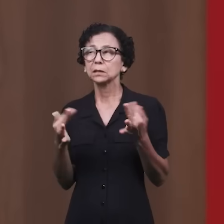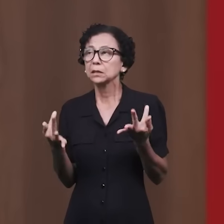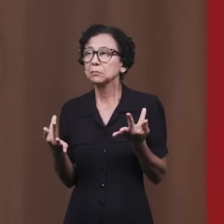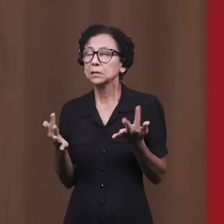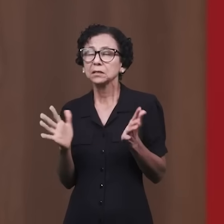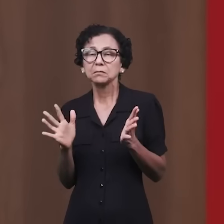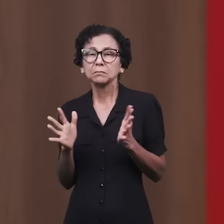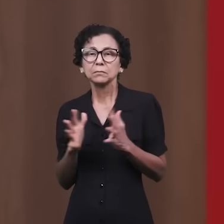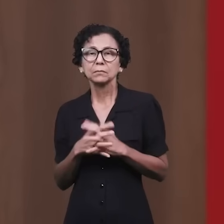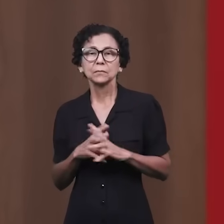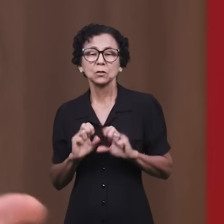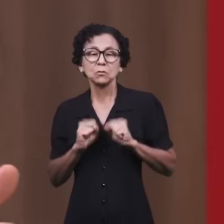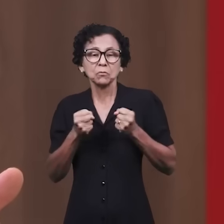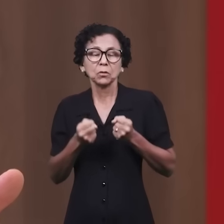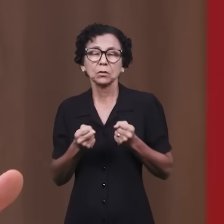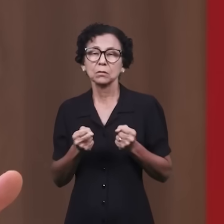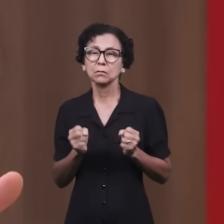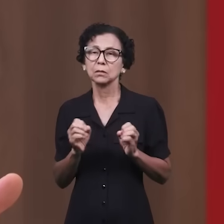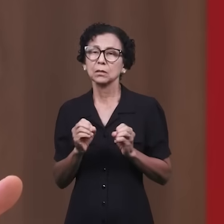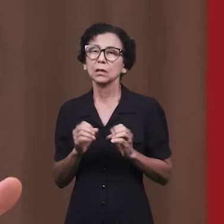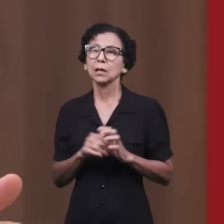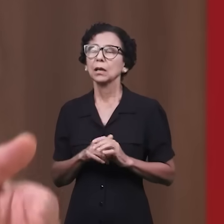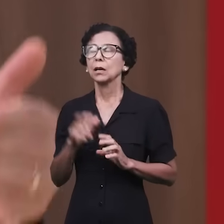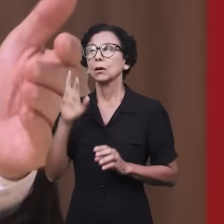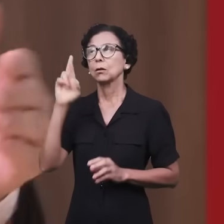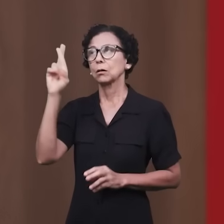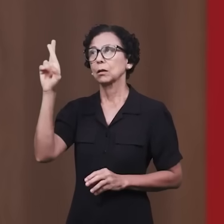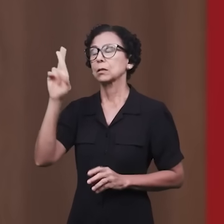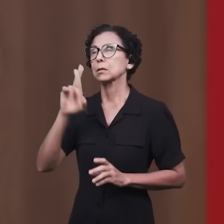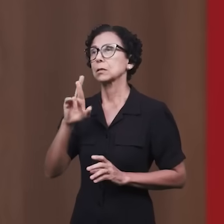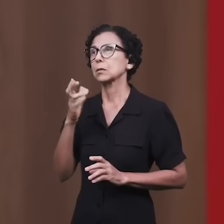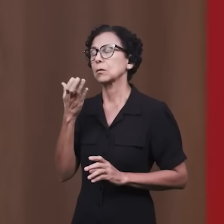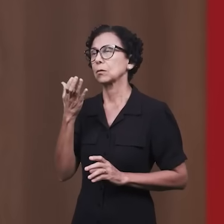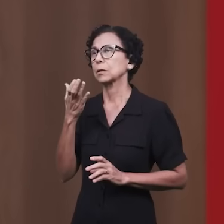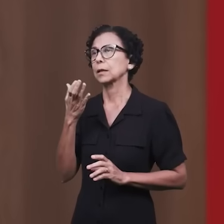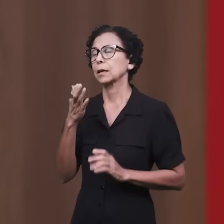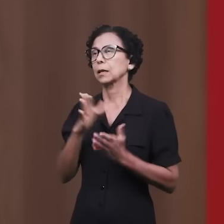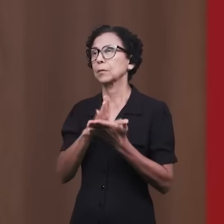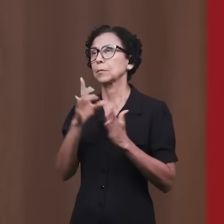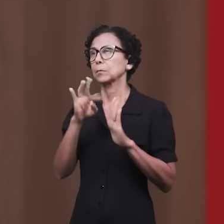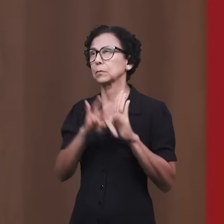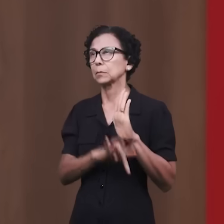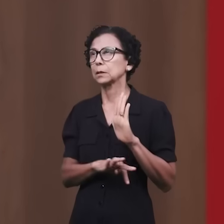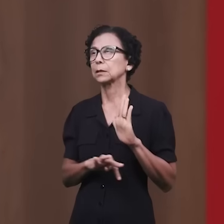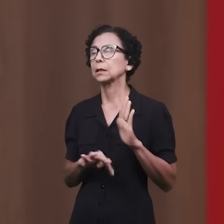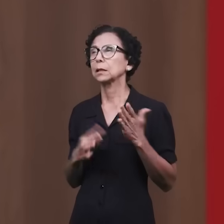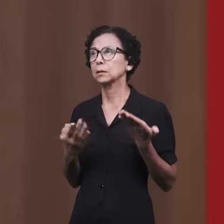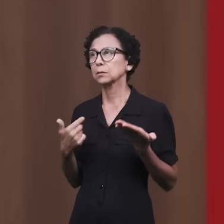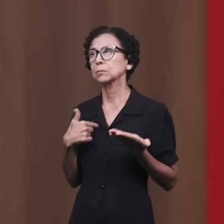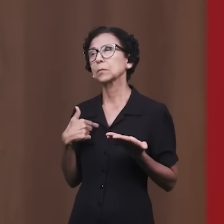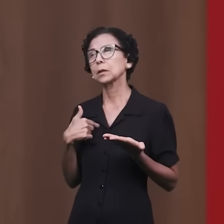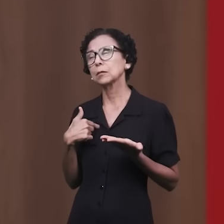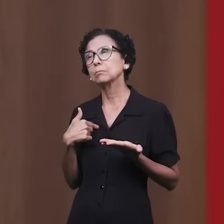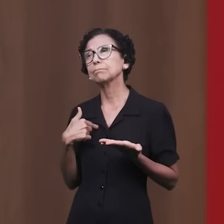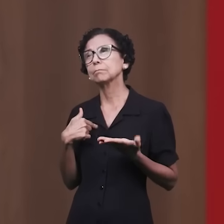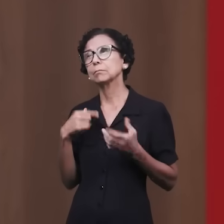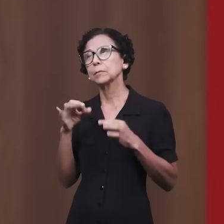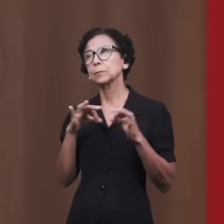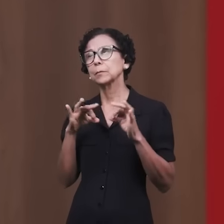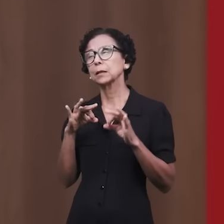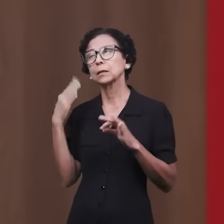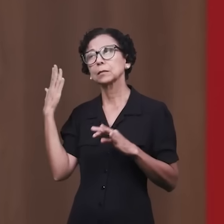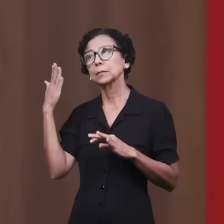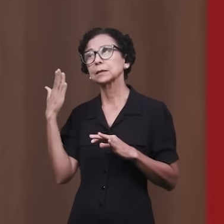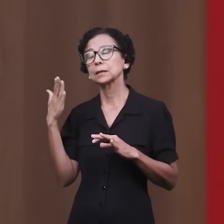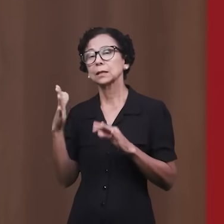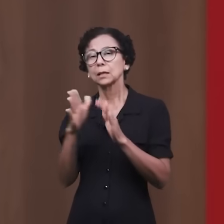se eu podia, eu queria um texto na palavra para poder, numa mensagem. Né? A hora que eu abri o texto, assim, a hora que eu